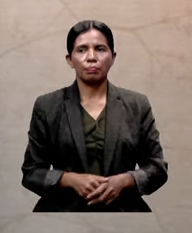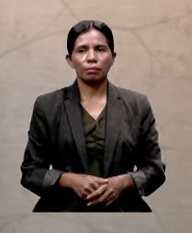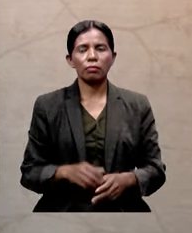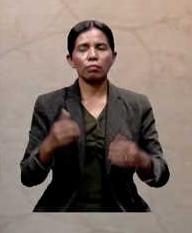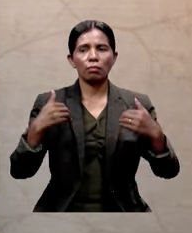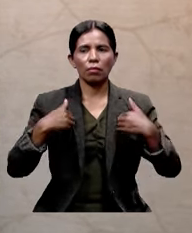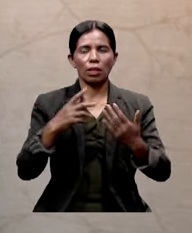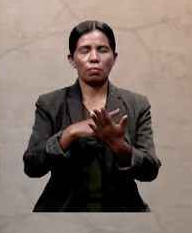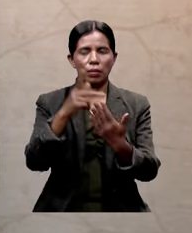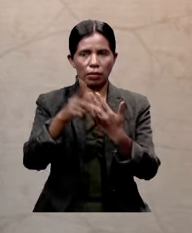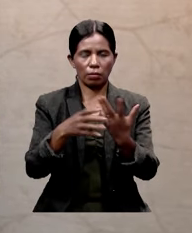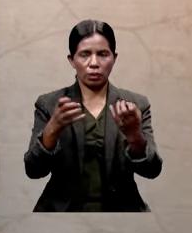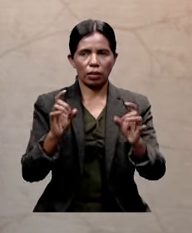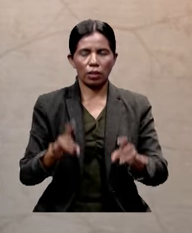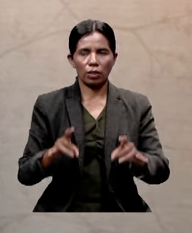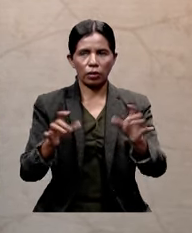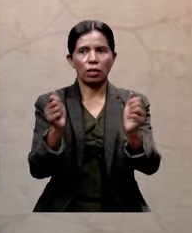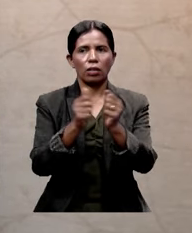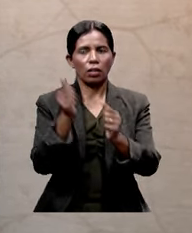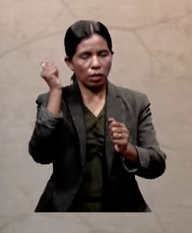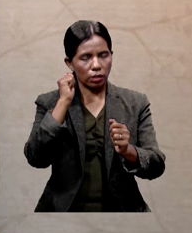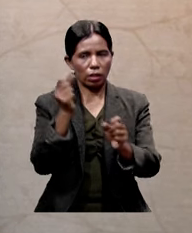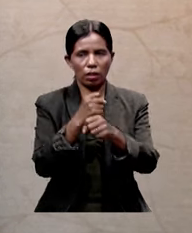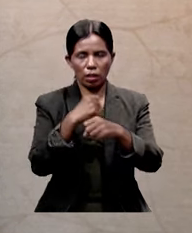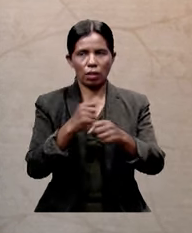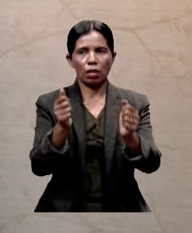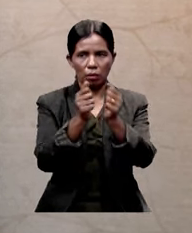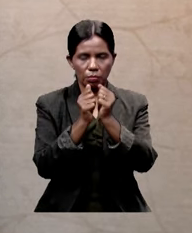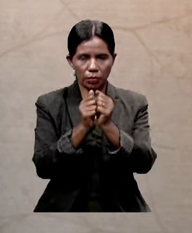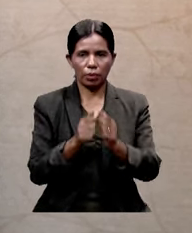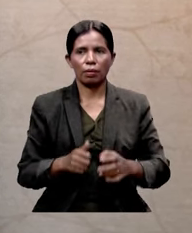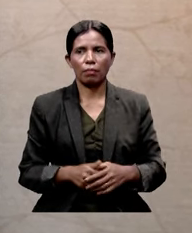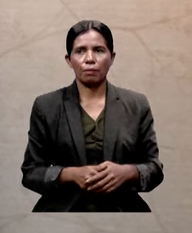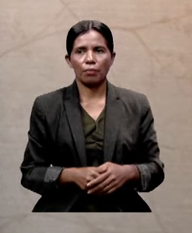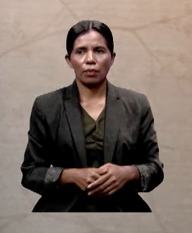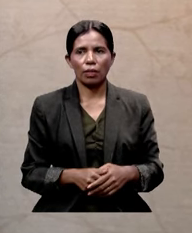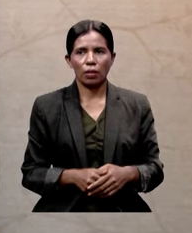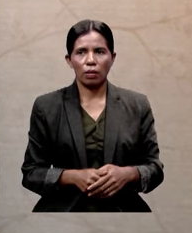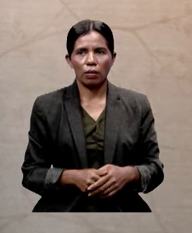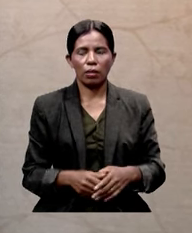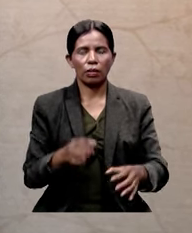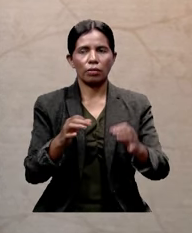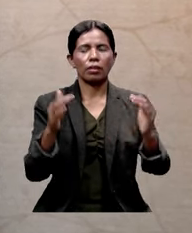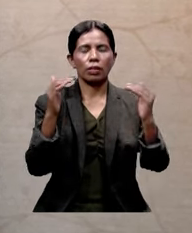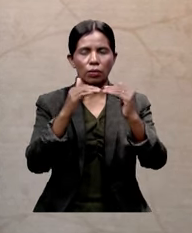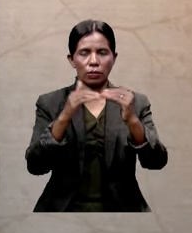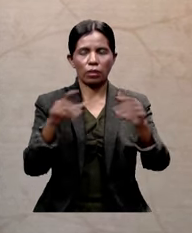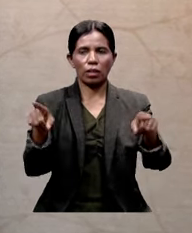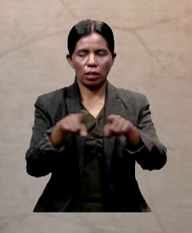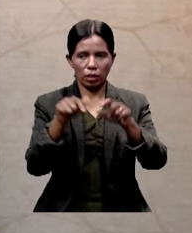programas Lubukira, que a Austrália e a ASEAN trabalham muito, e de, quando o encontro se lança, né,